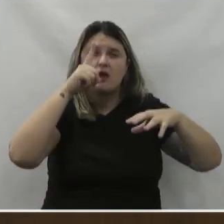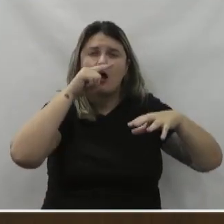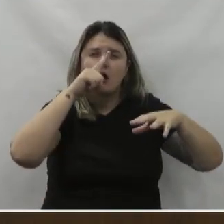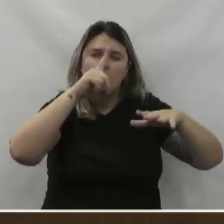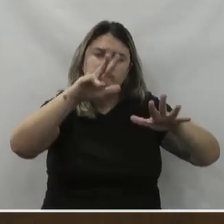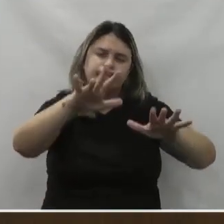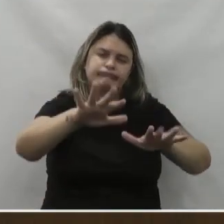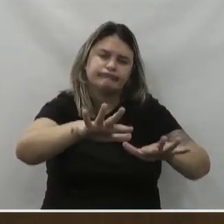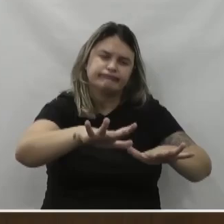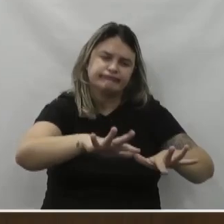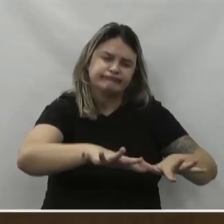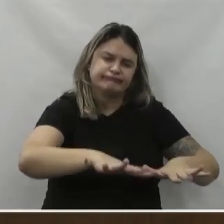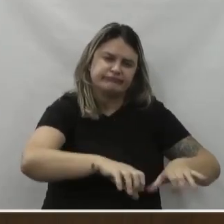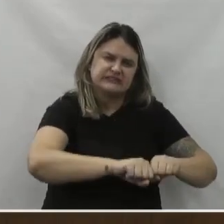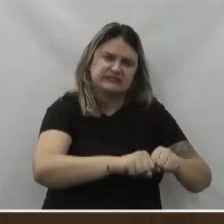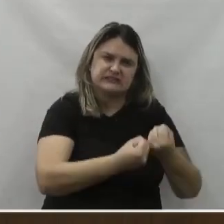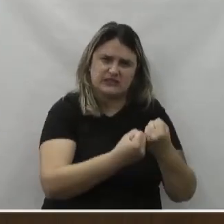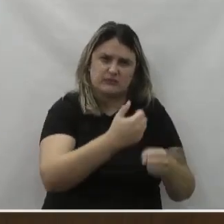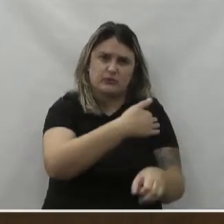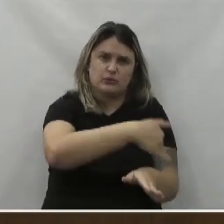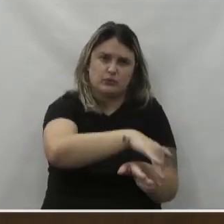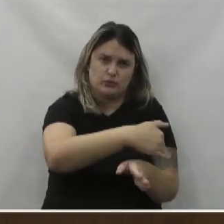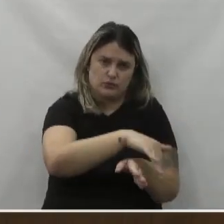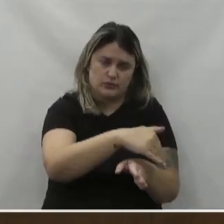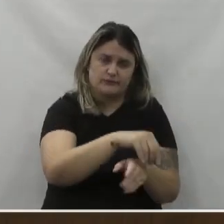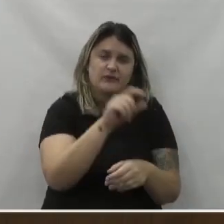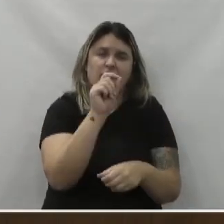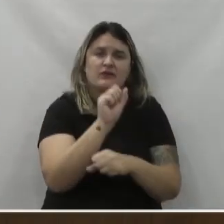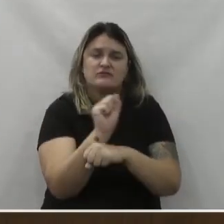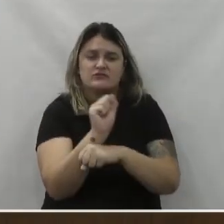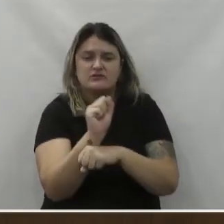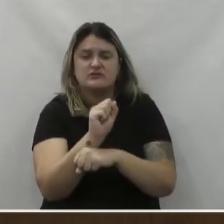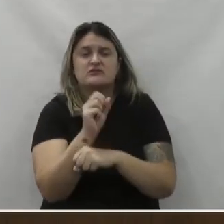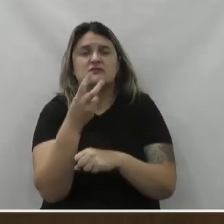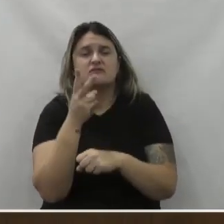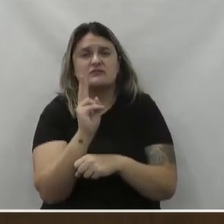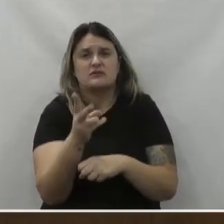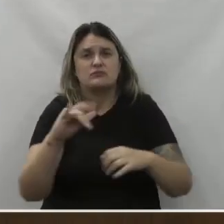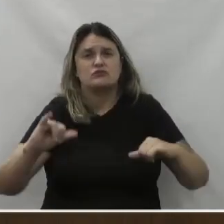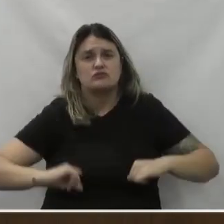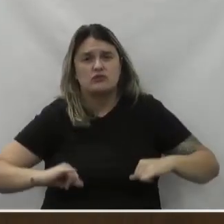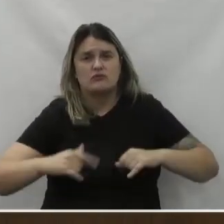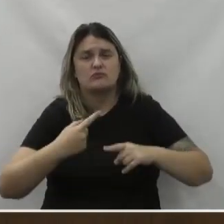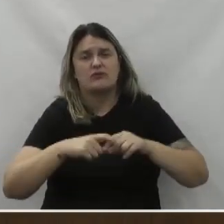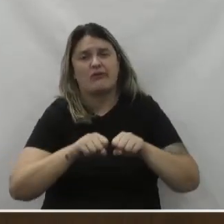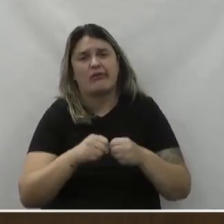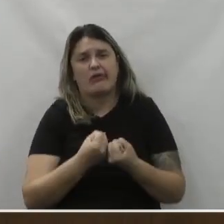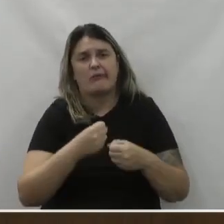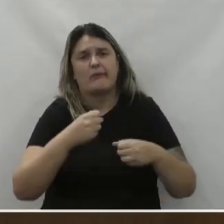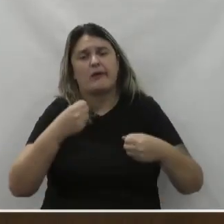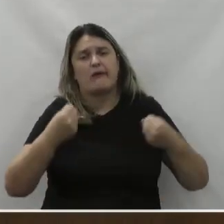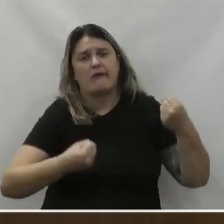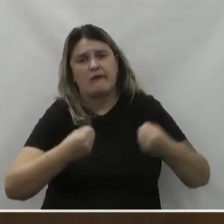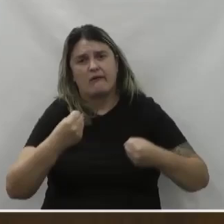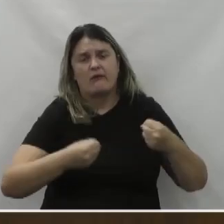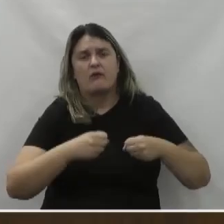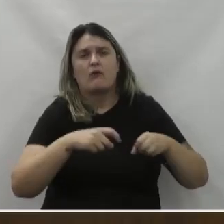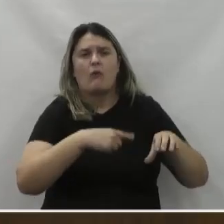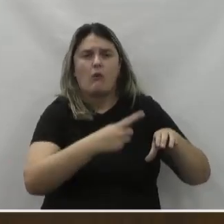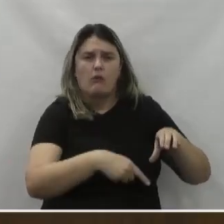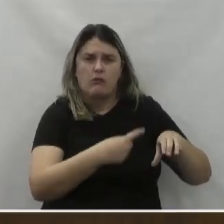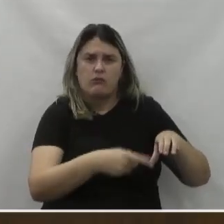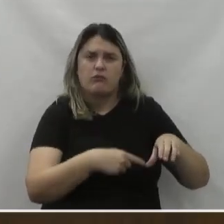a trafegabilidade e a segurança dos veículos que utilizam essa via, além de acelerar a deterioração